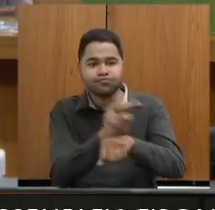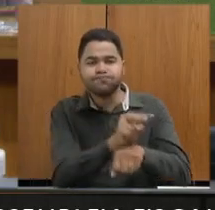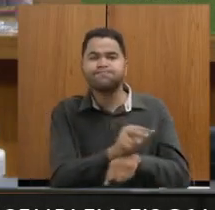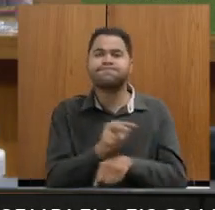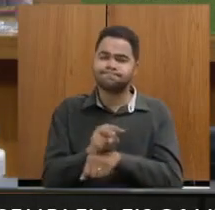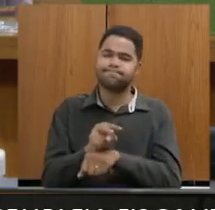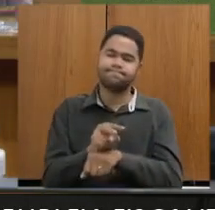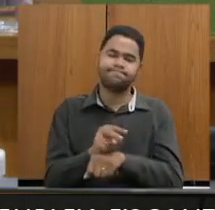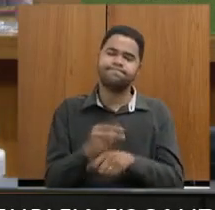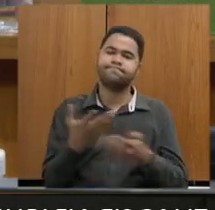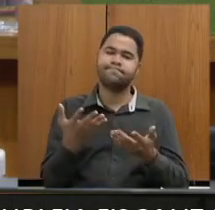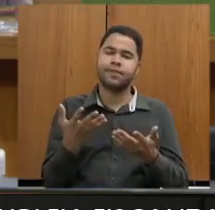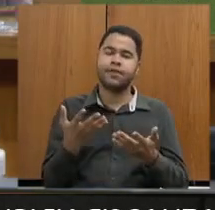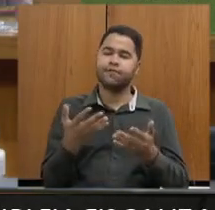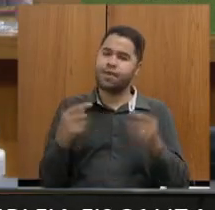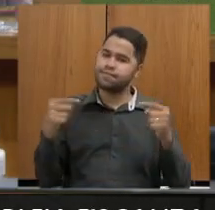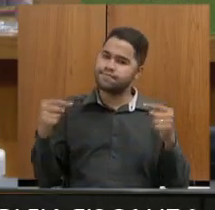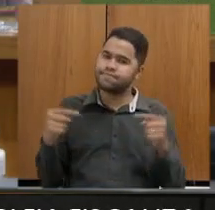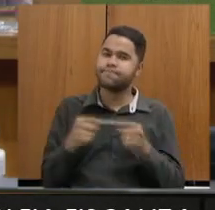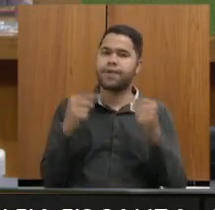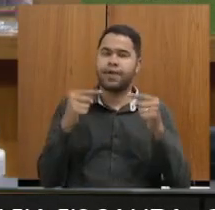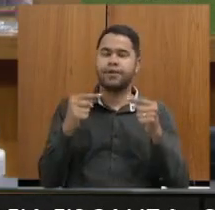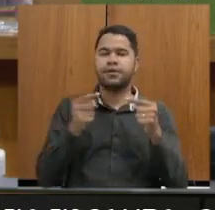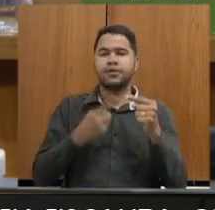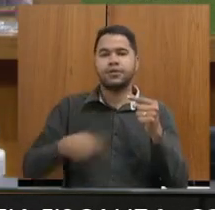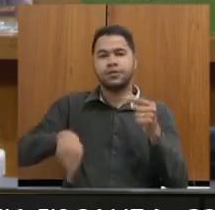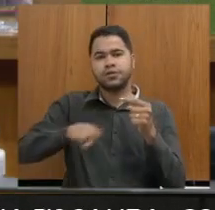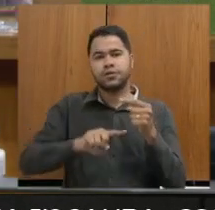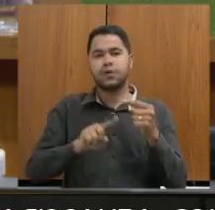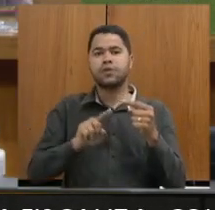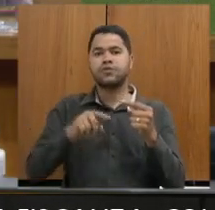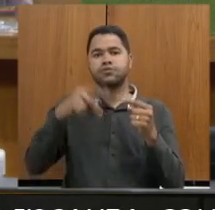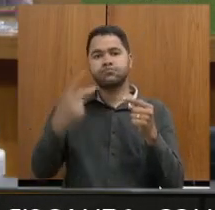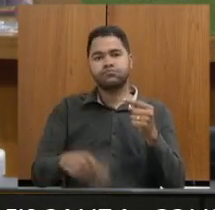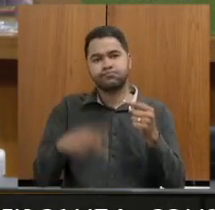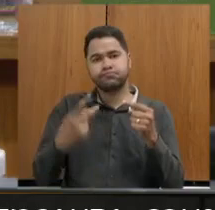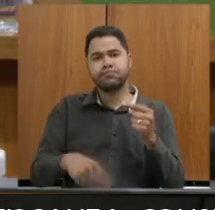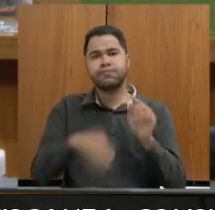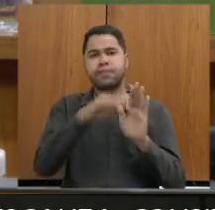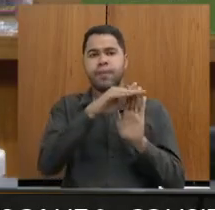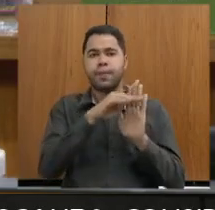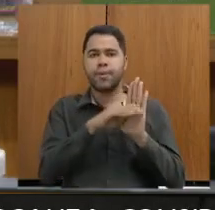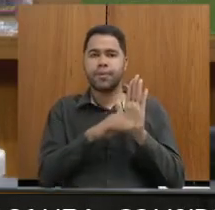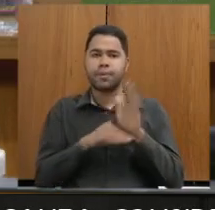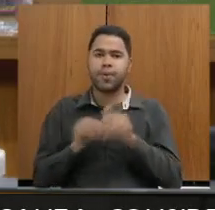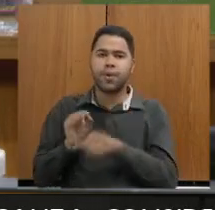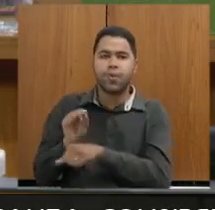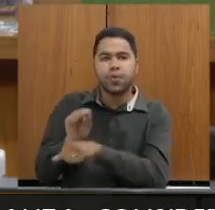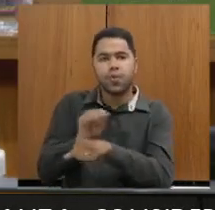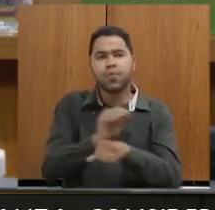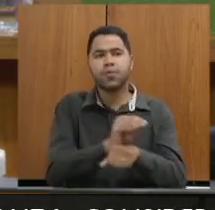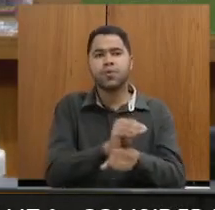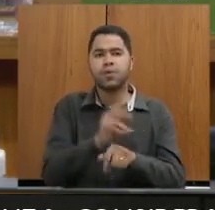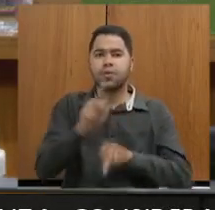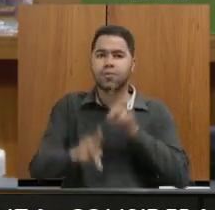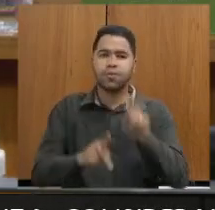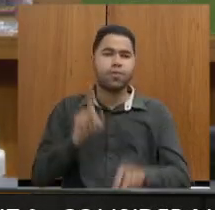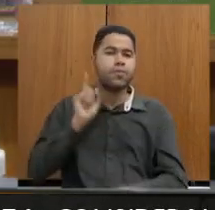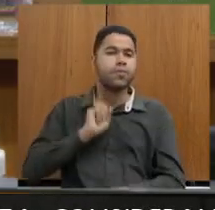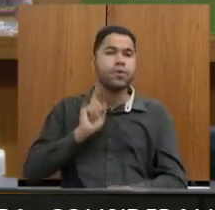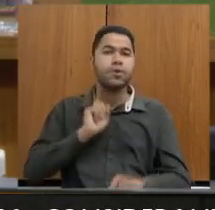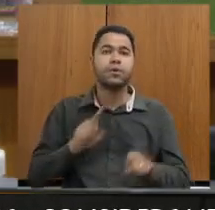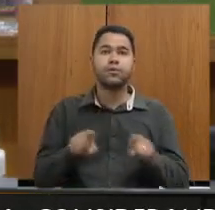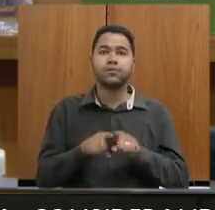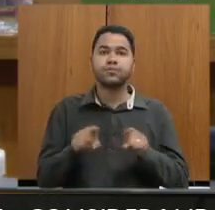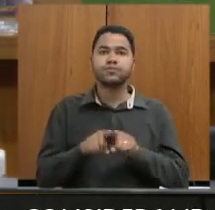vai estar bem bem alinhado com todos os nossos a nossa missão de cuidar do povo Mineiro e a visão também é